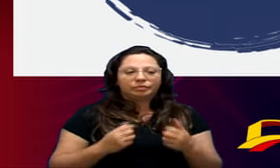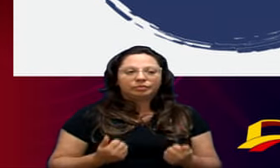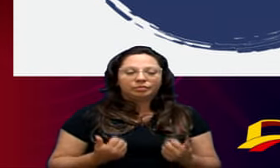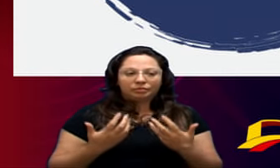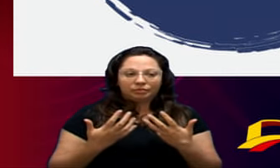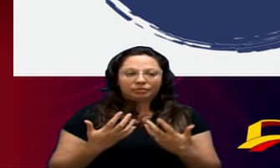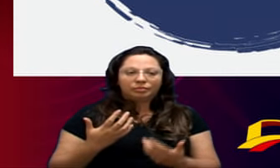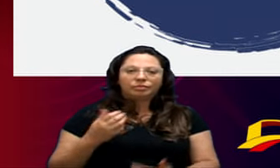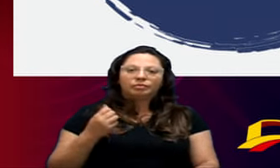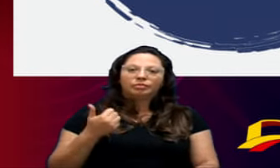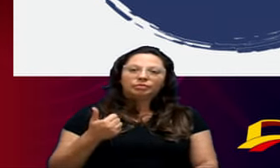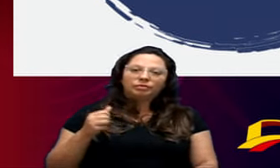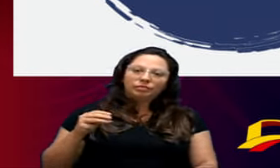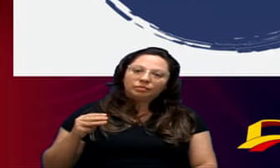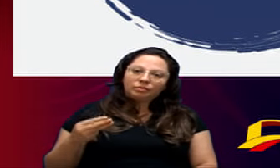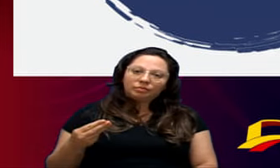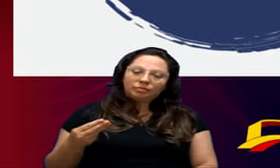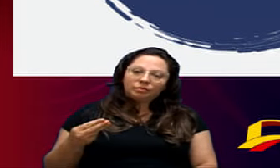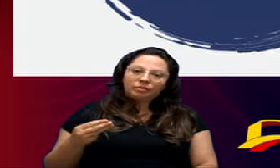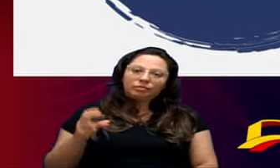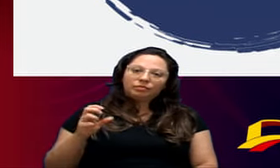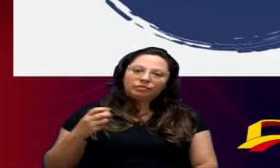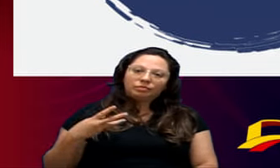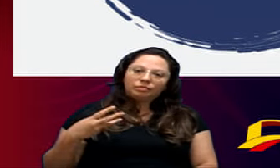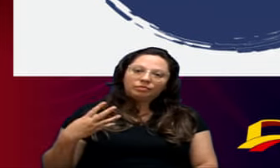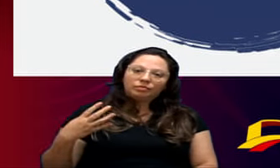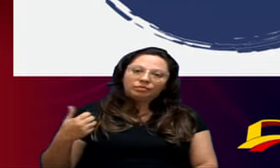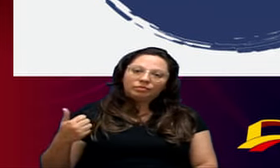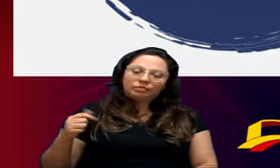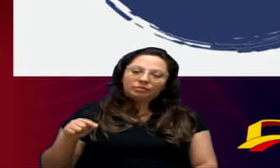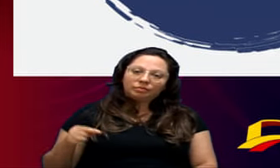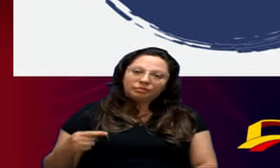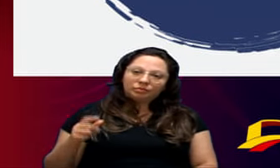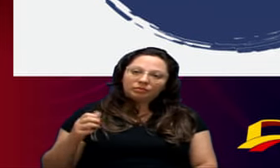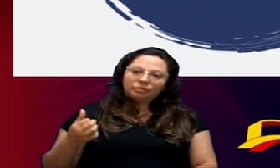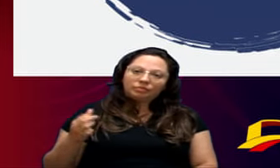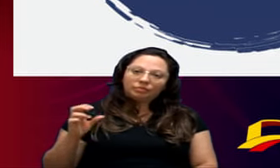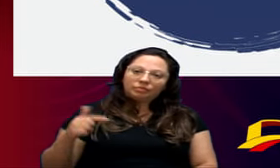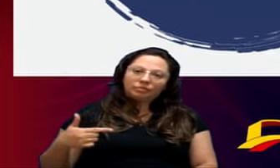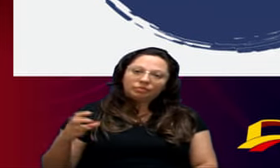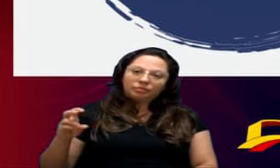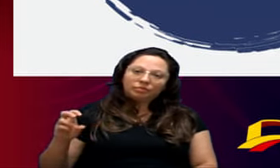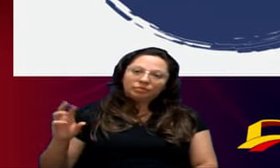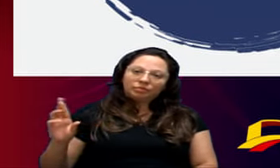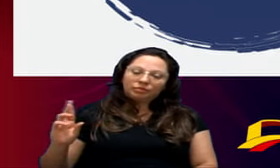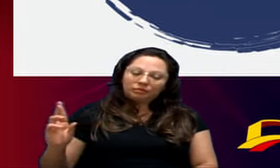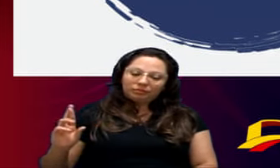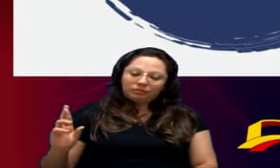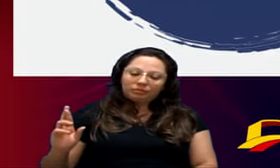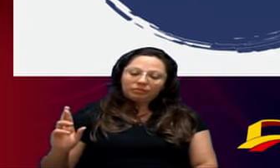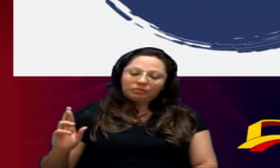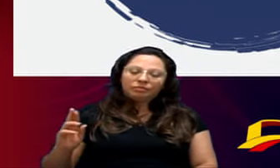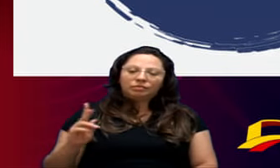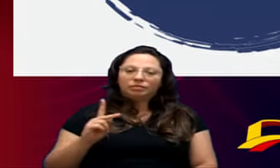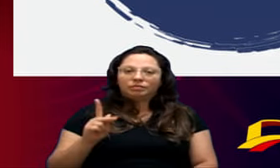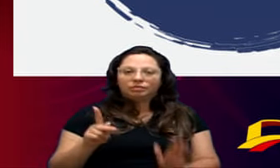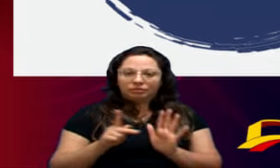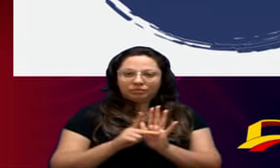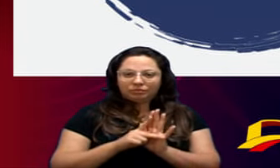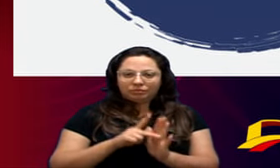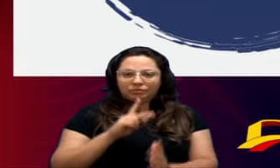gastar R 1.341 625 também de fonte originária própria